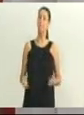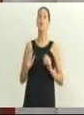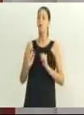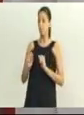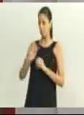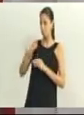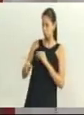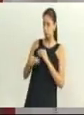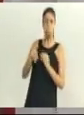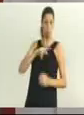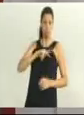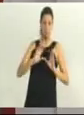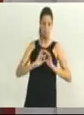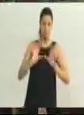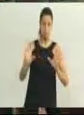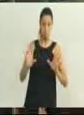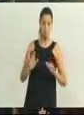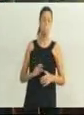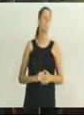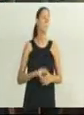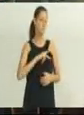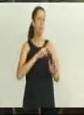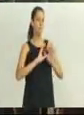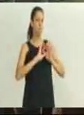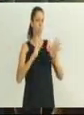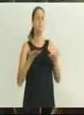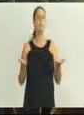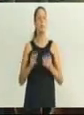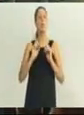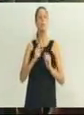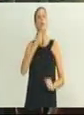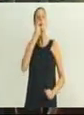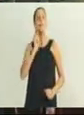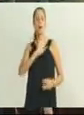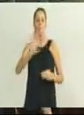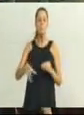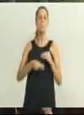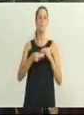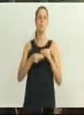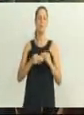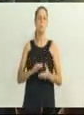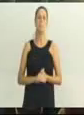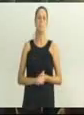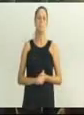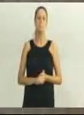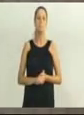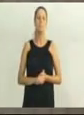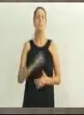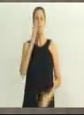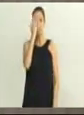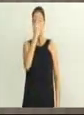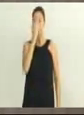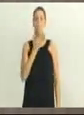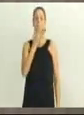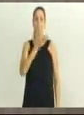Se assim o presidente permitir. Ouvimos em aparte o vereador Fábio Fidler. Vereador Célio, seu discurso é